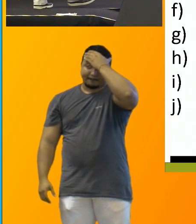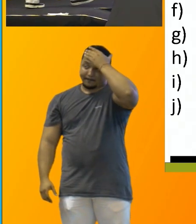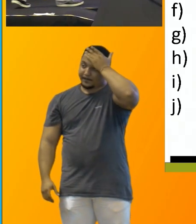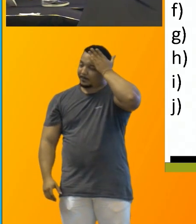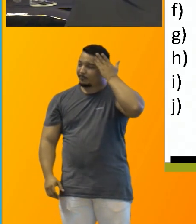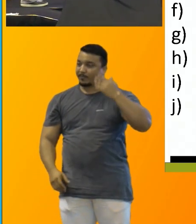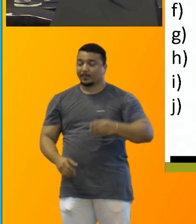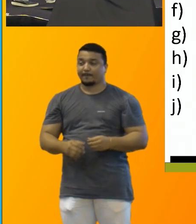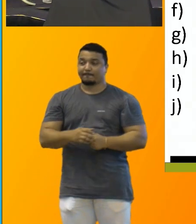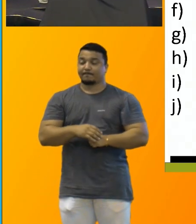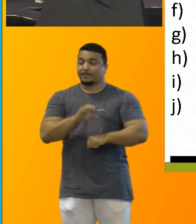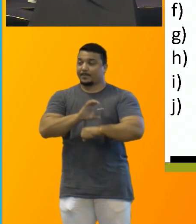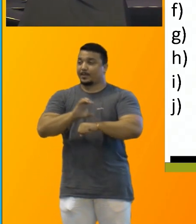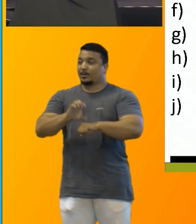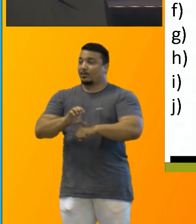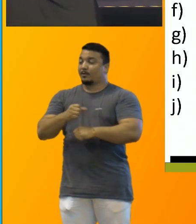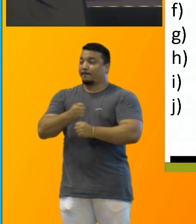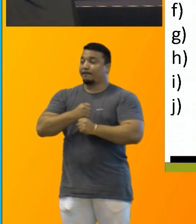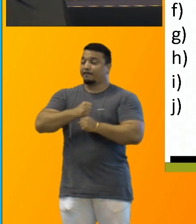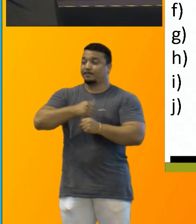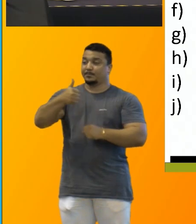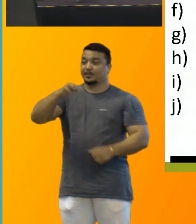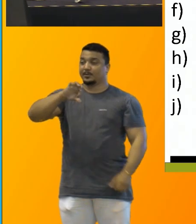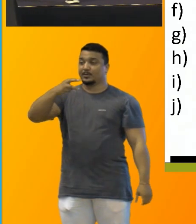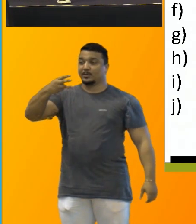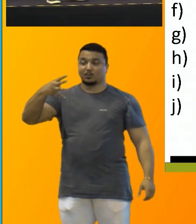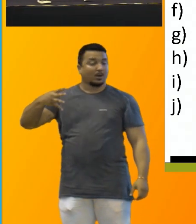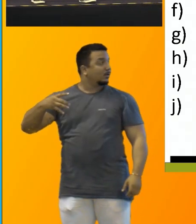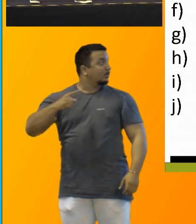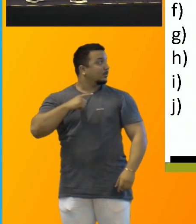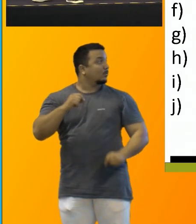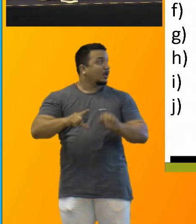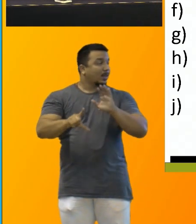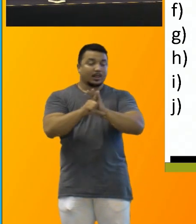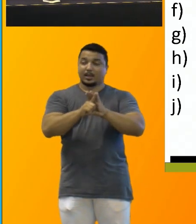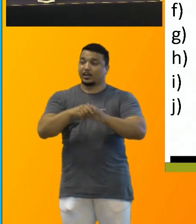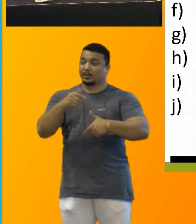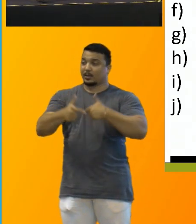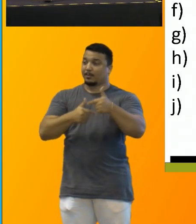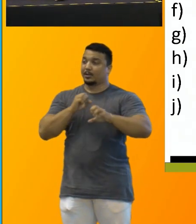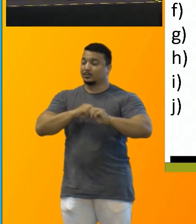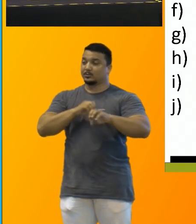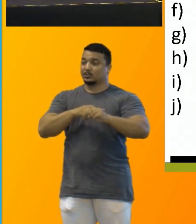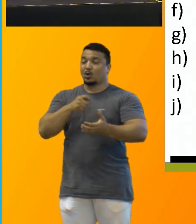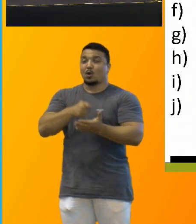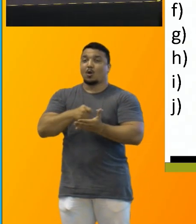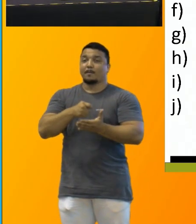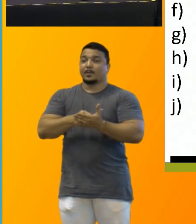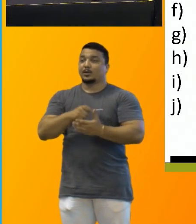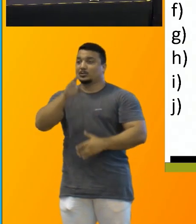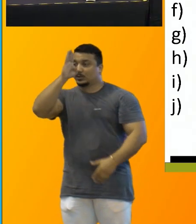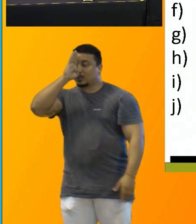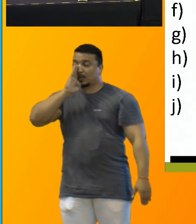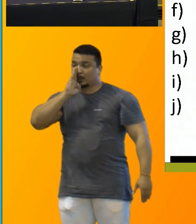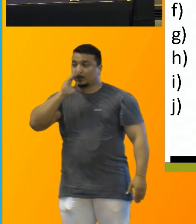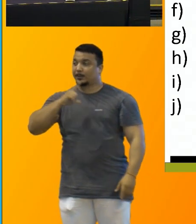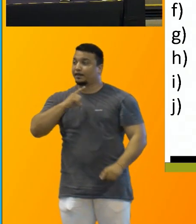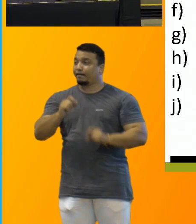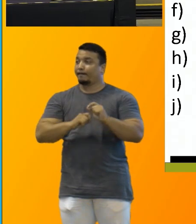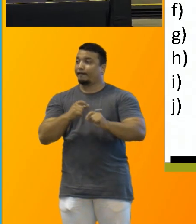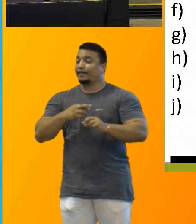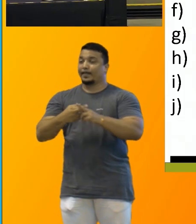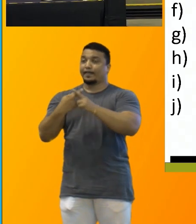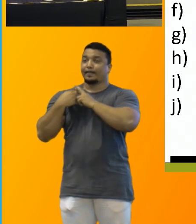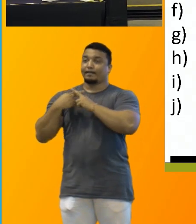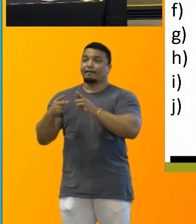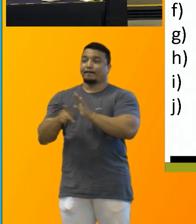de 34, regulamenta as leis trabalhistas, estabelece o ensino primário obrigatório e gratuito,